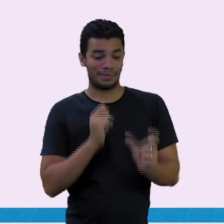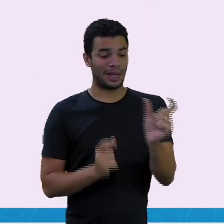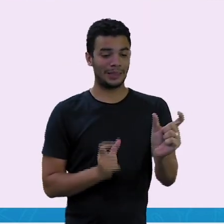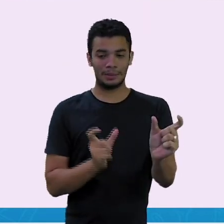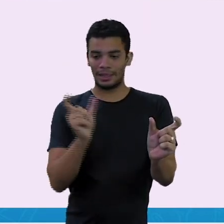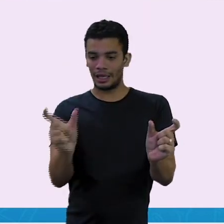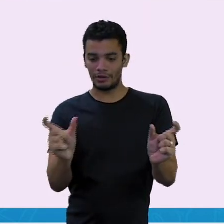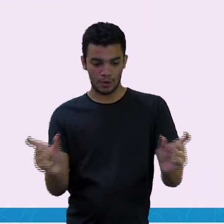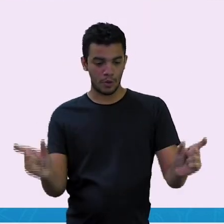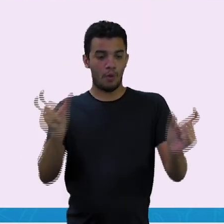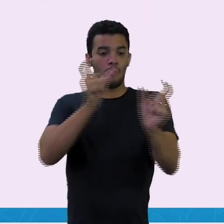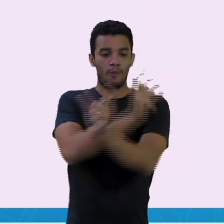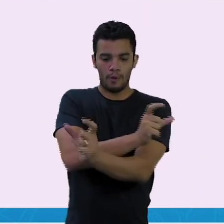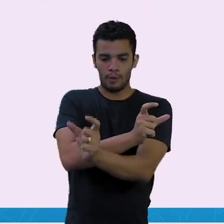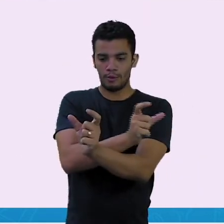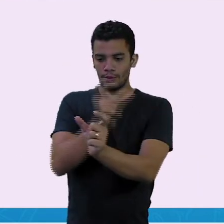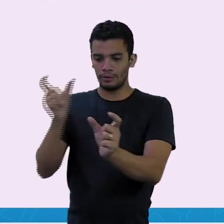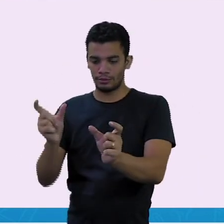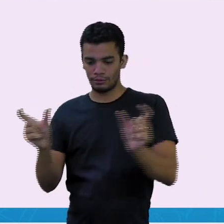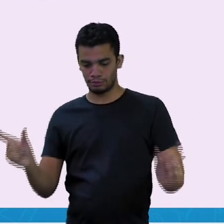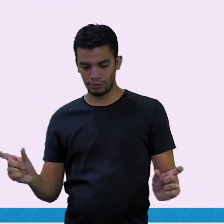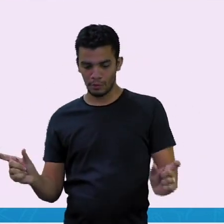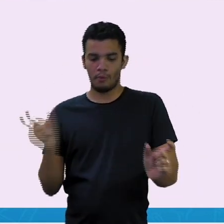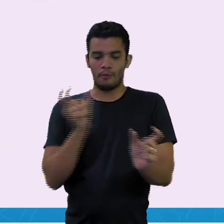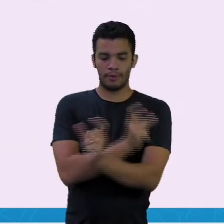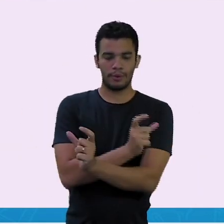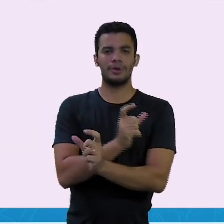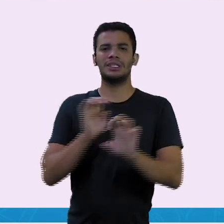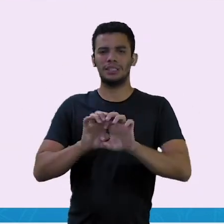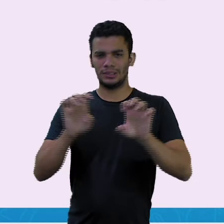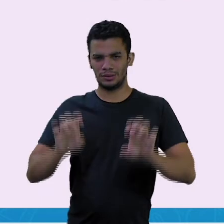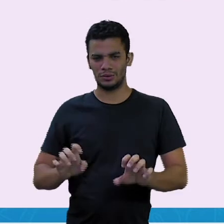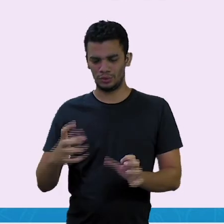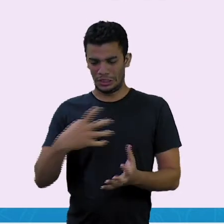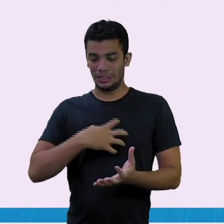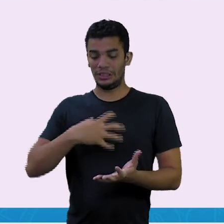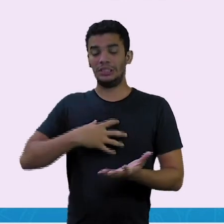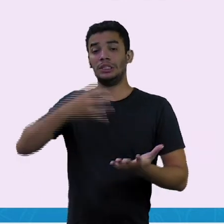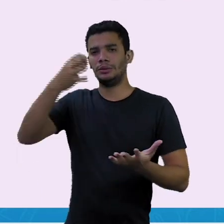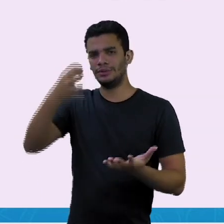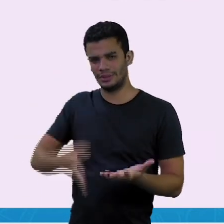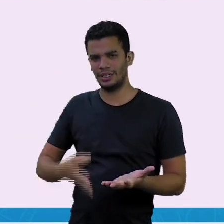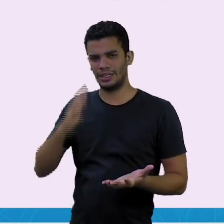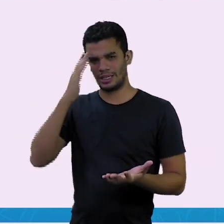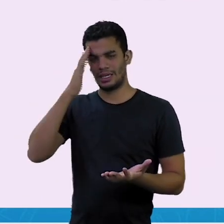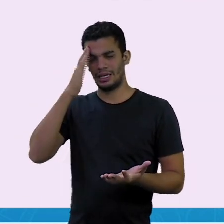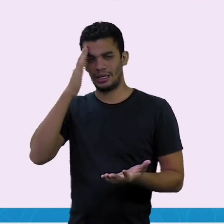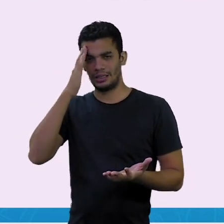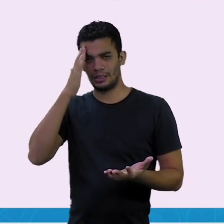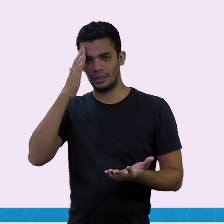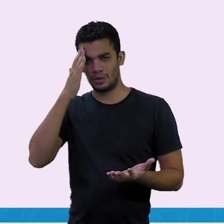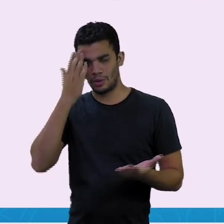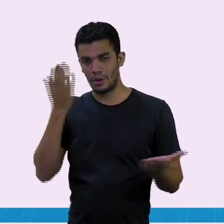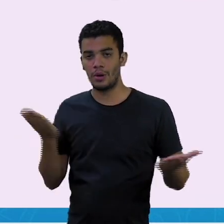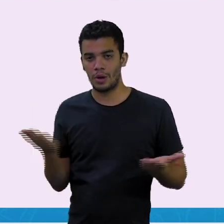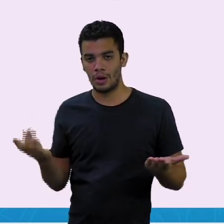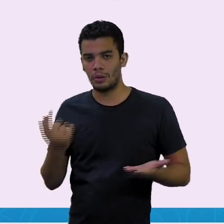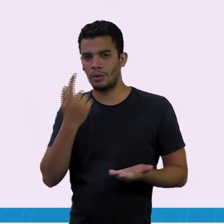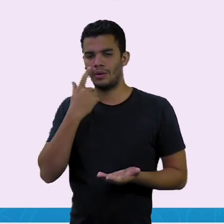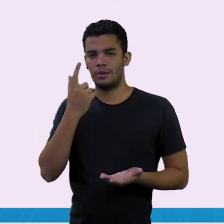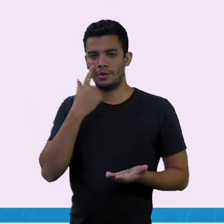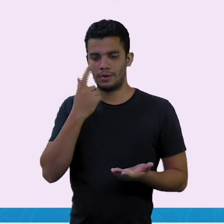bilhete, talvez aí ele faça sentido. Vamos trocar então as palavras de lugar e vamos